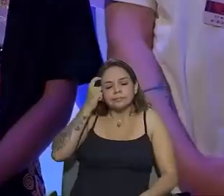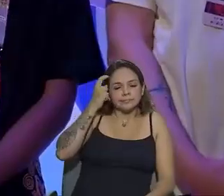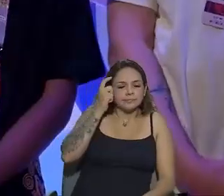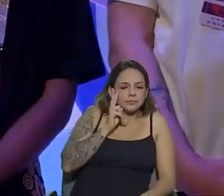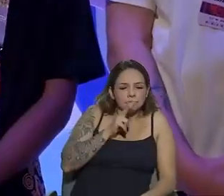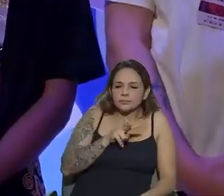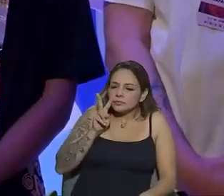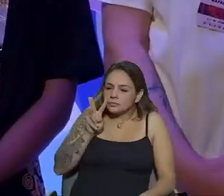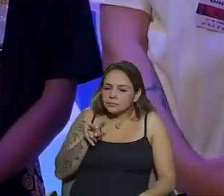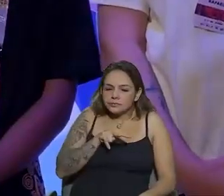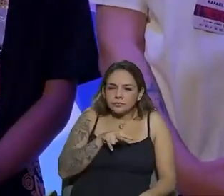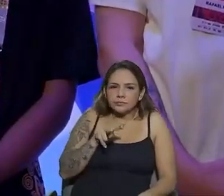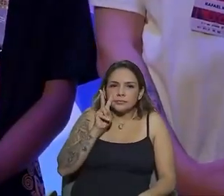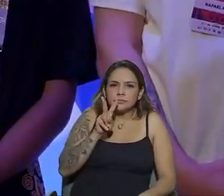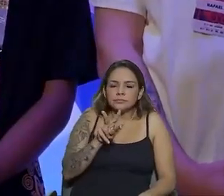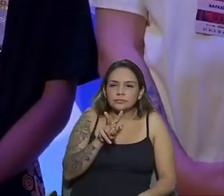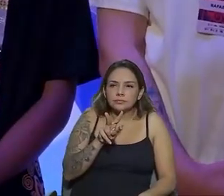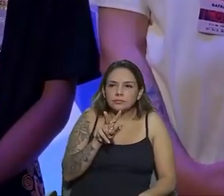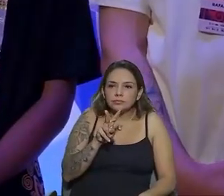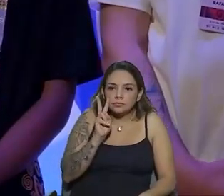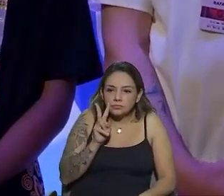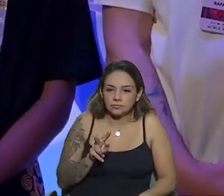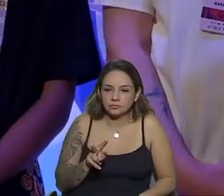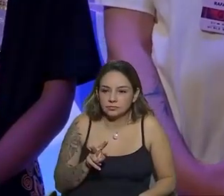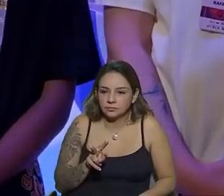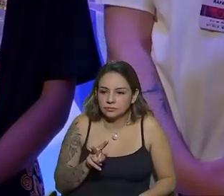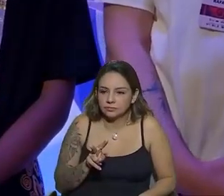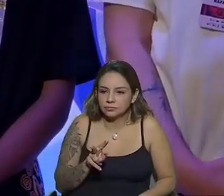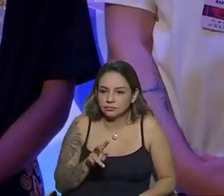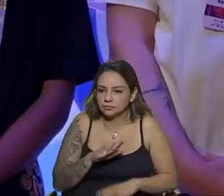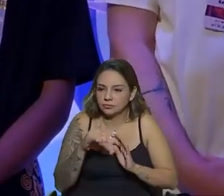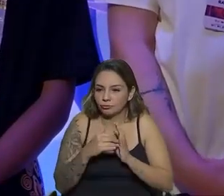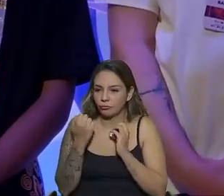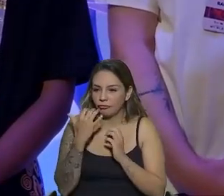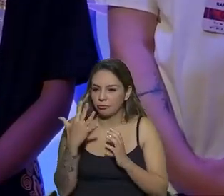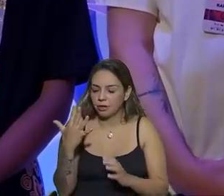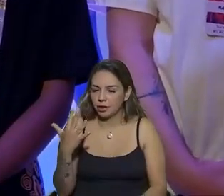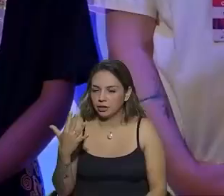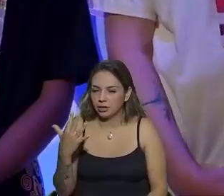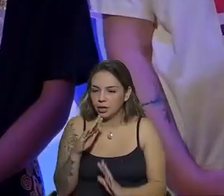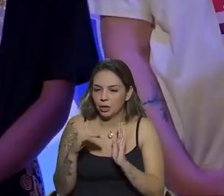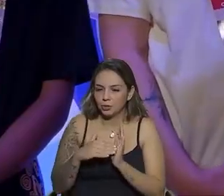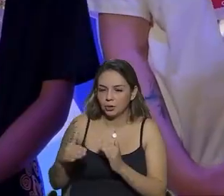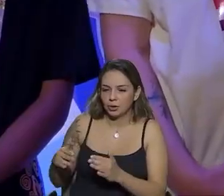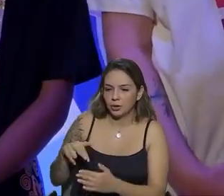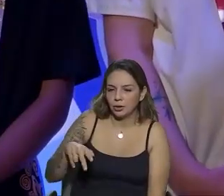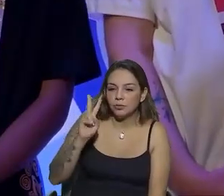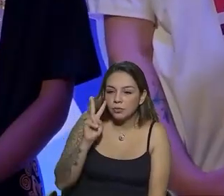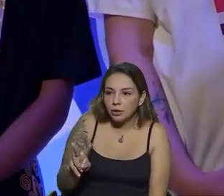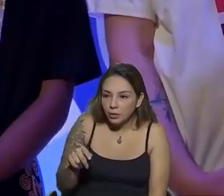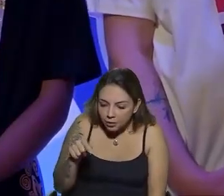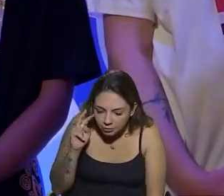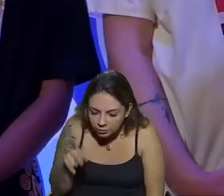tempo olhando para o caminho das telas. Ficou vidrada, pois tudo lá era vibrante. Todos caminhavam olhando